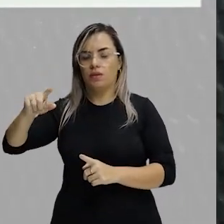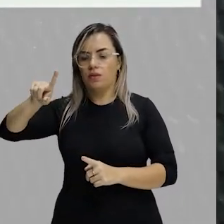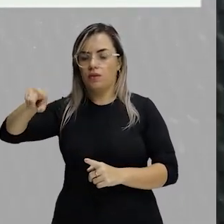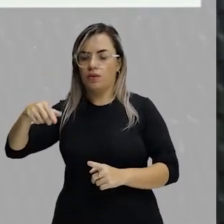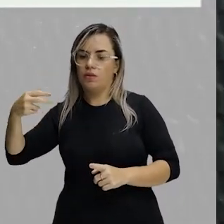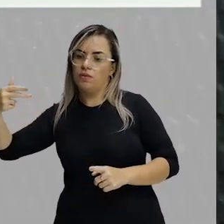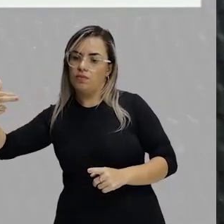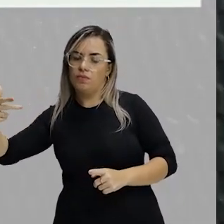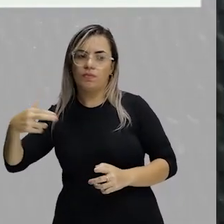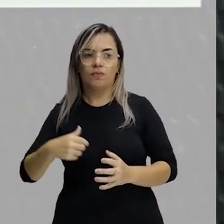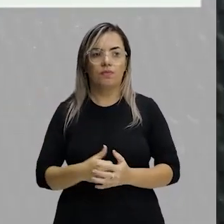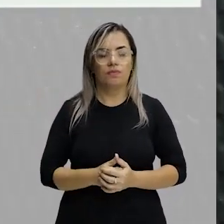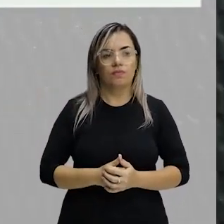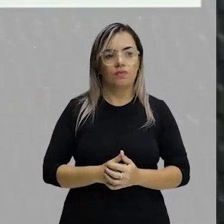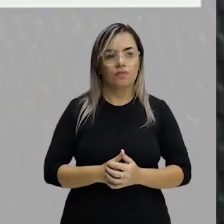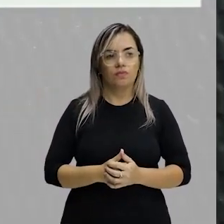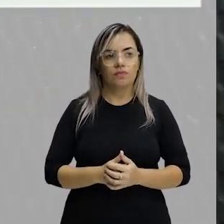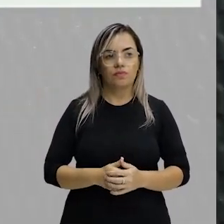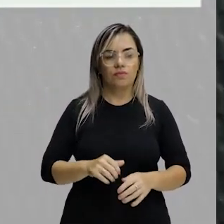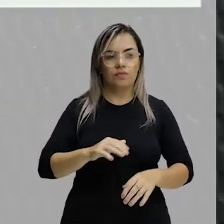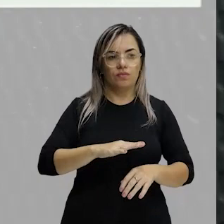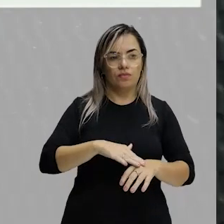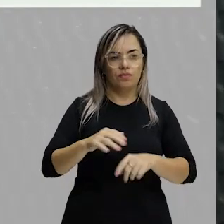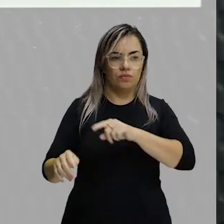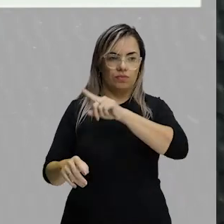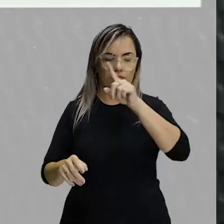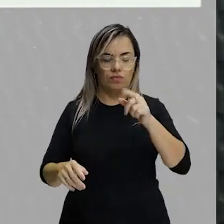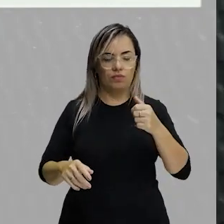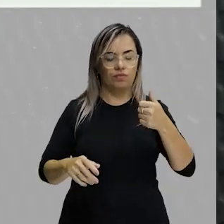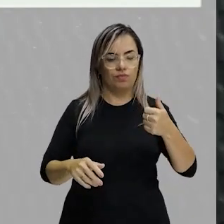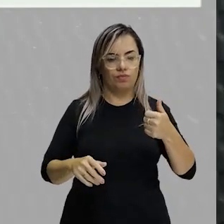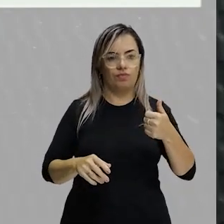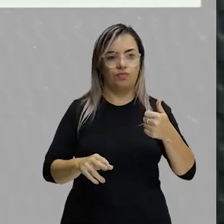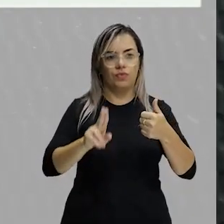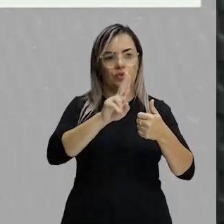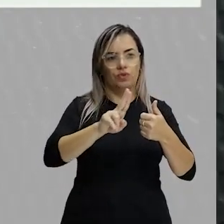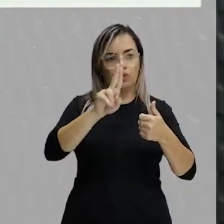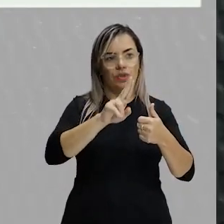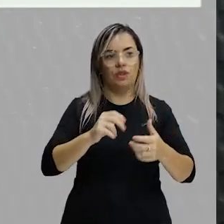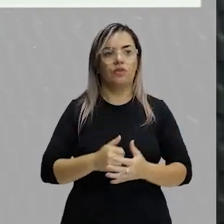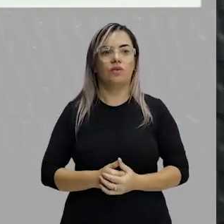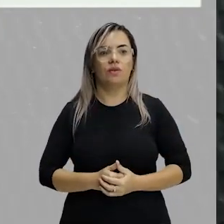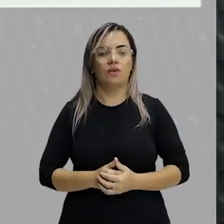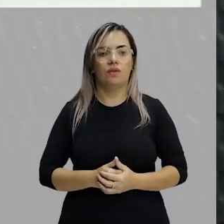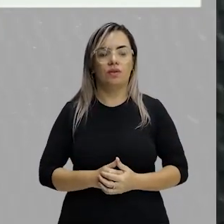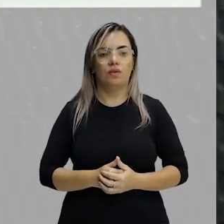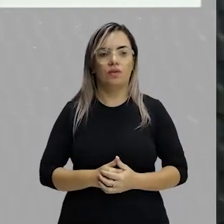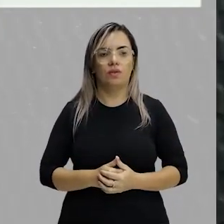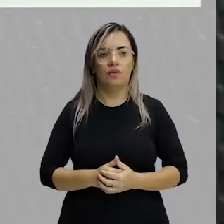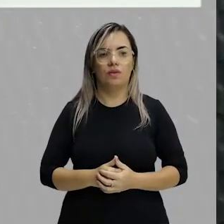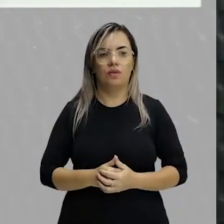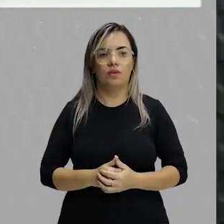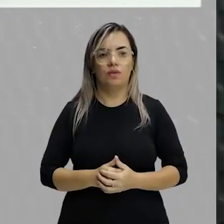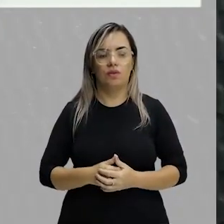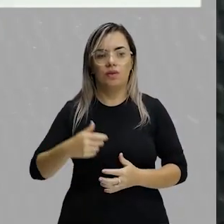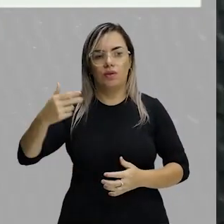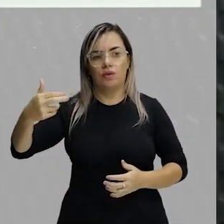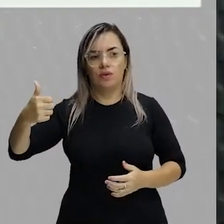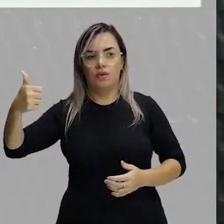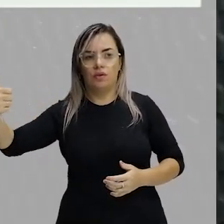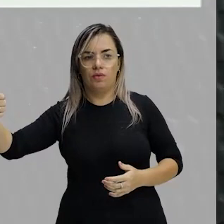Como eu acrescentei uma unidade de um lado, eu tenho que acrescentar uma unidade do outro. Aí você vai ter, ó.